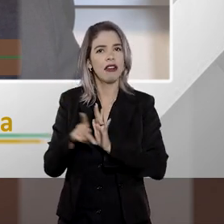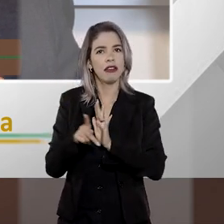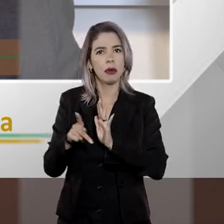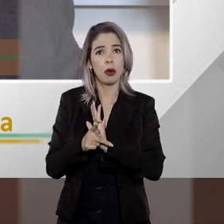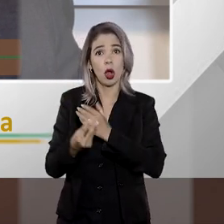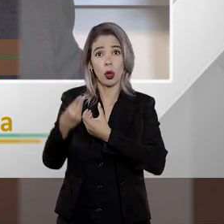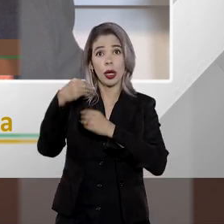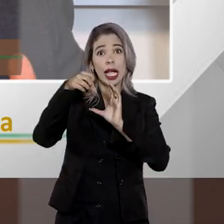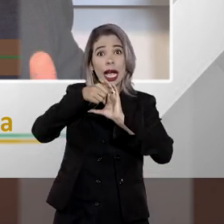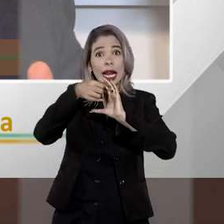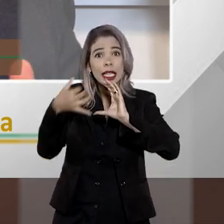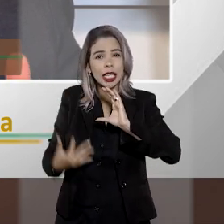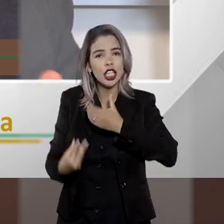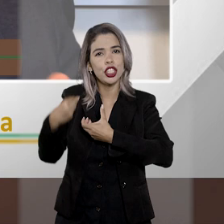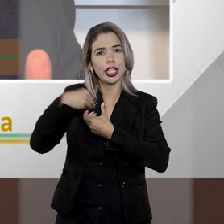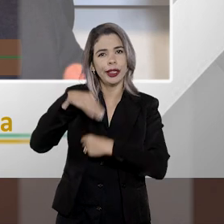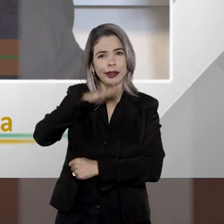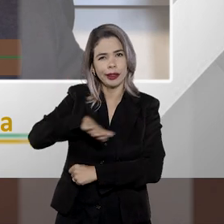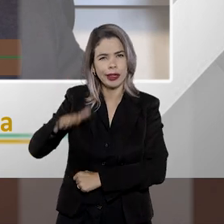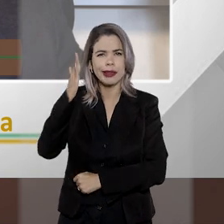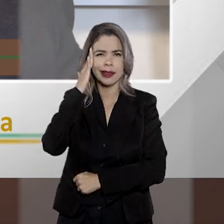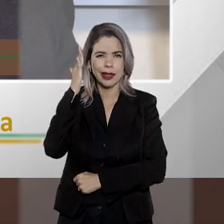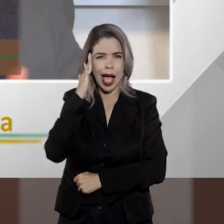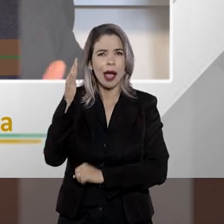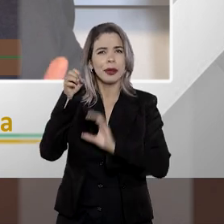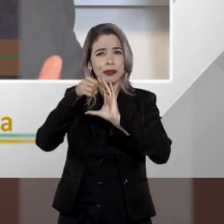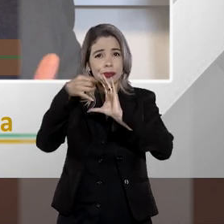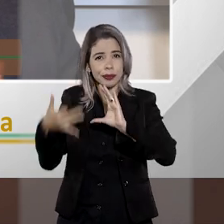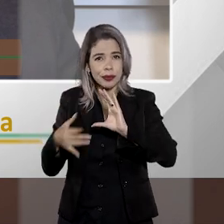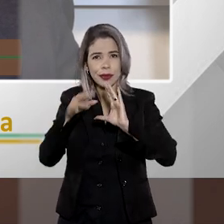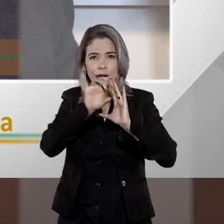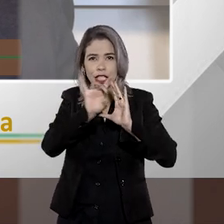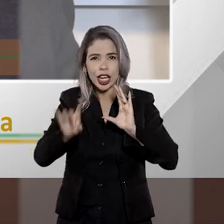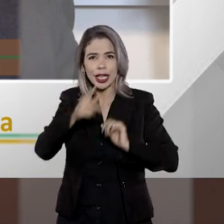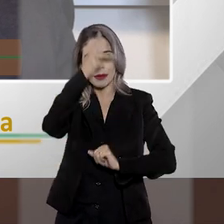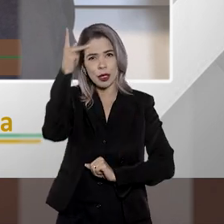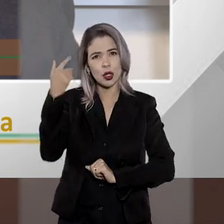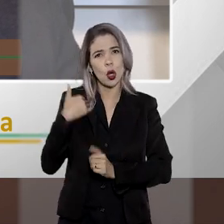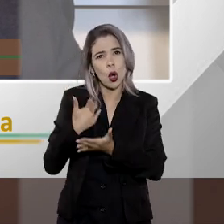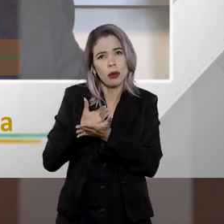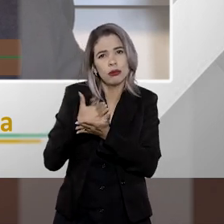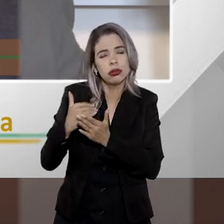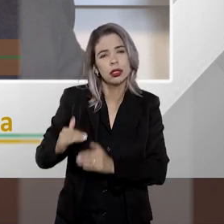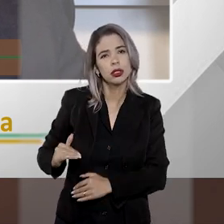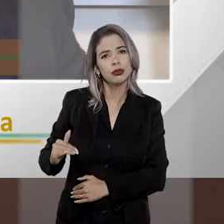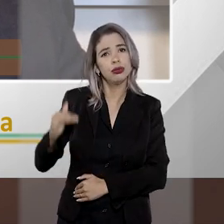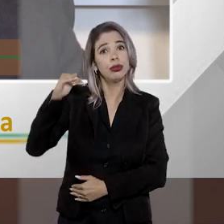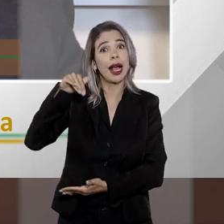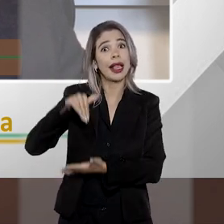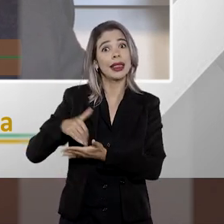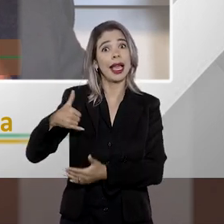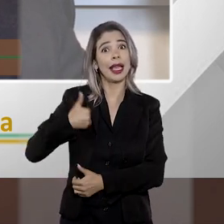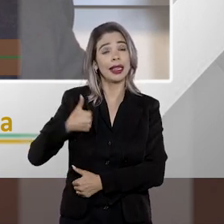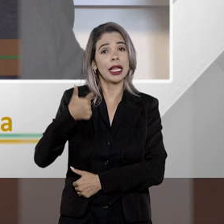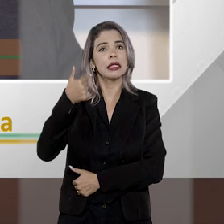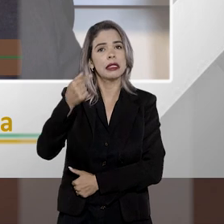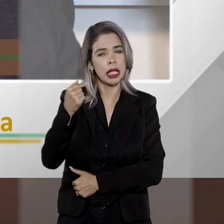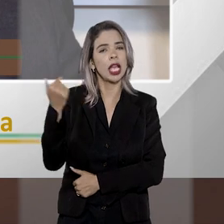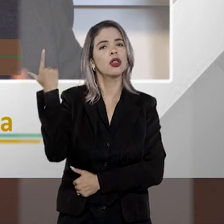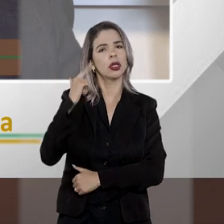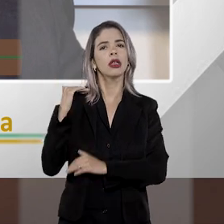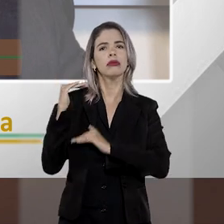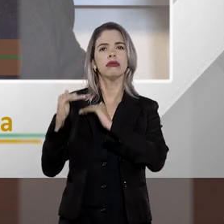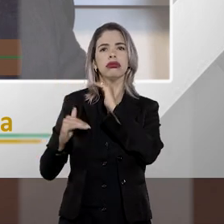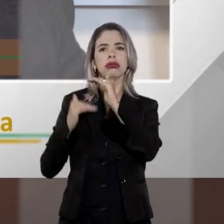Sabemos que a personalidade da criança se desenvolve nos primeiros anos de vida, até os primeiros 7 anos de vida. E o direito, na